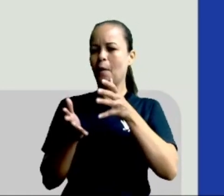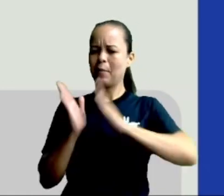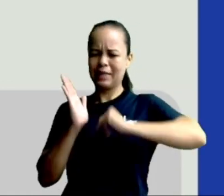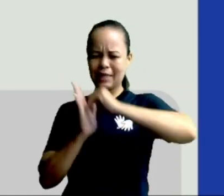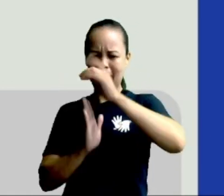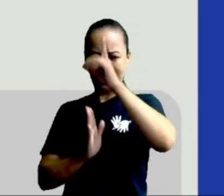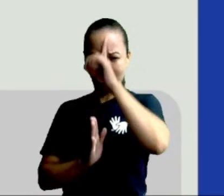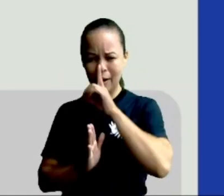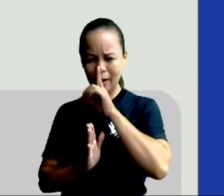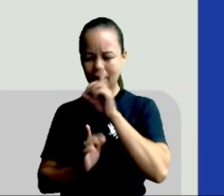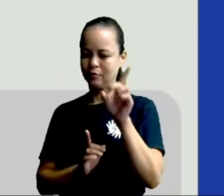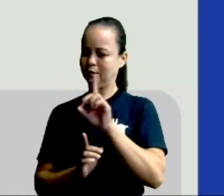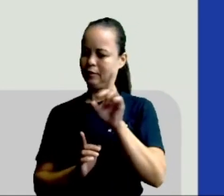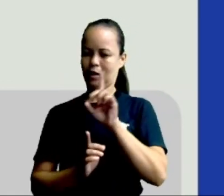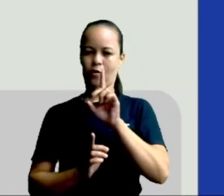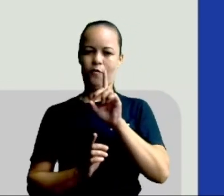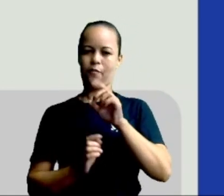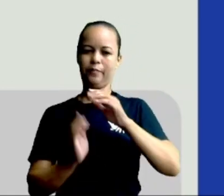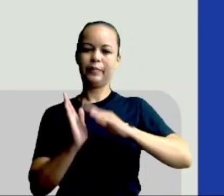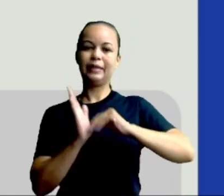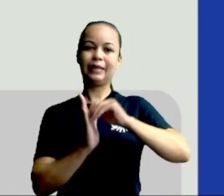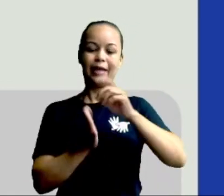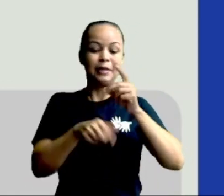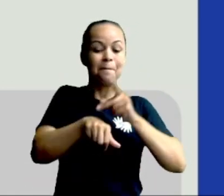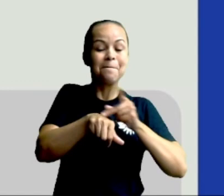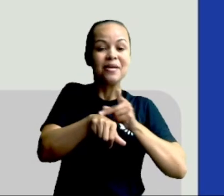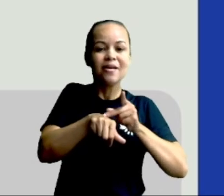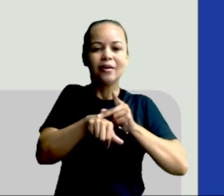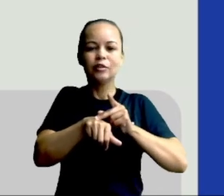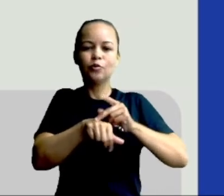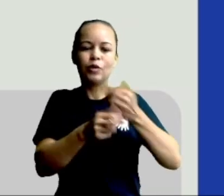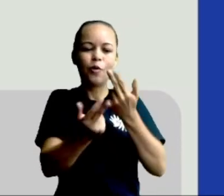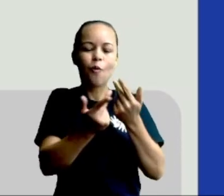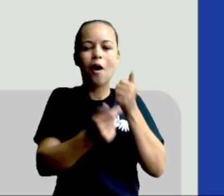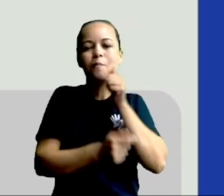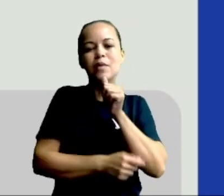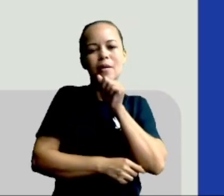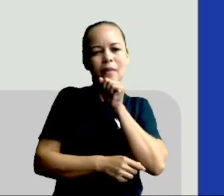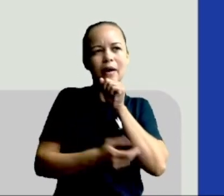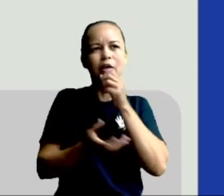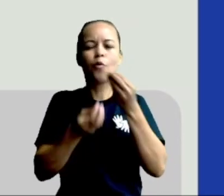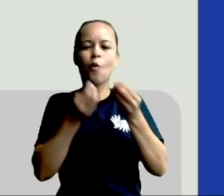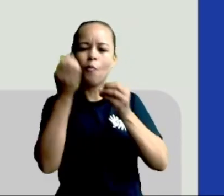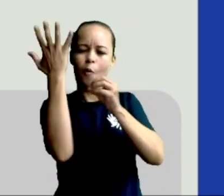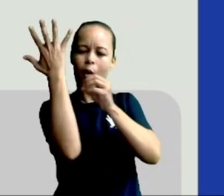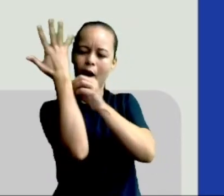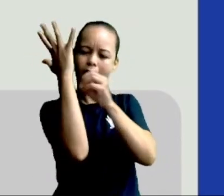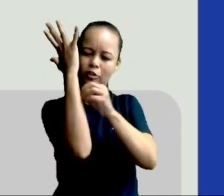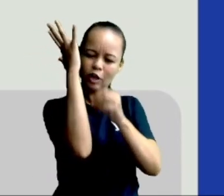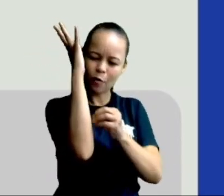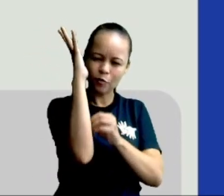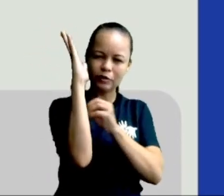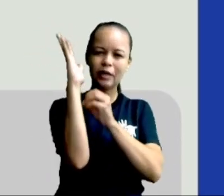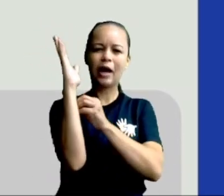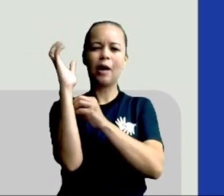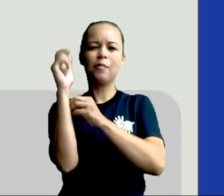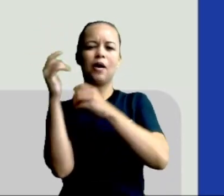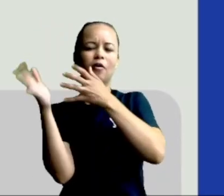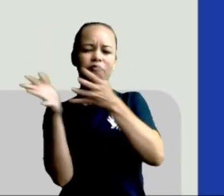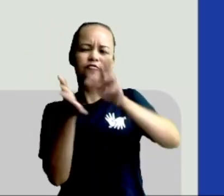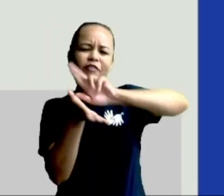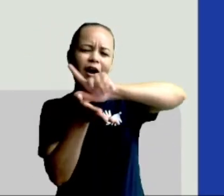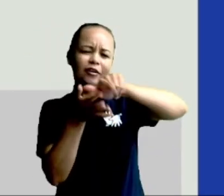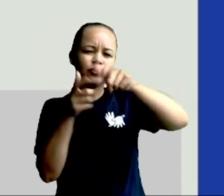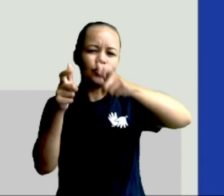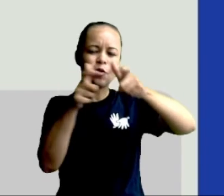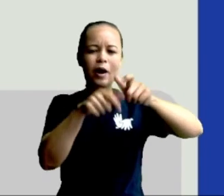preto, em negro, como é a minha mãe, como é a jabuticaba, o ébano, a beleza da noite escura,